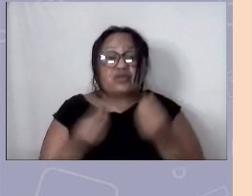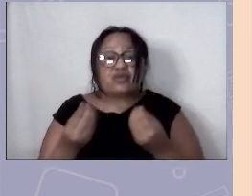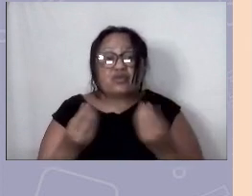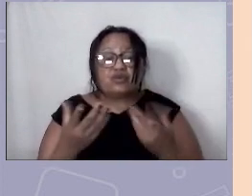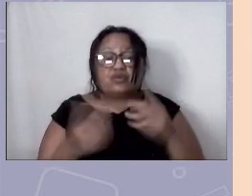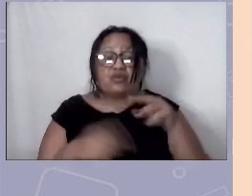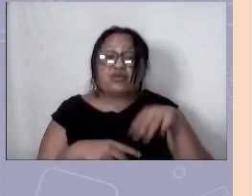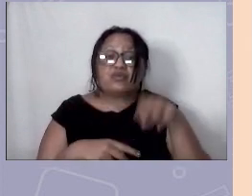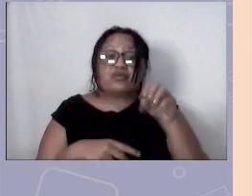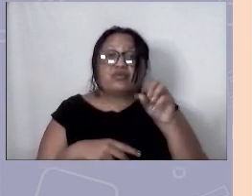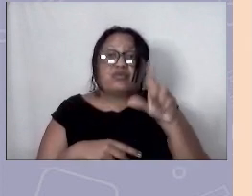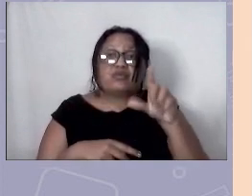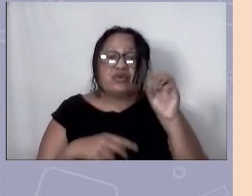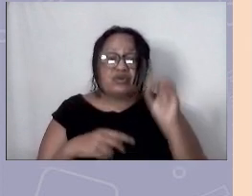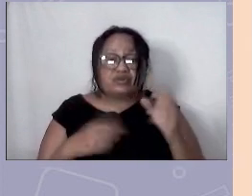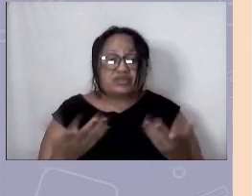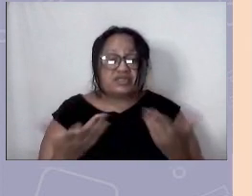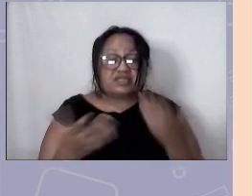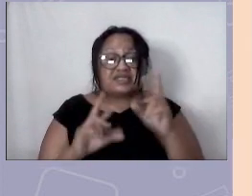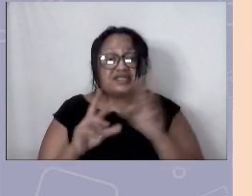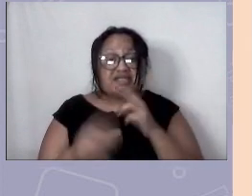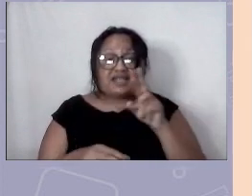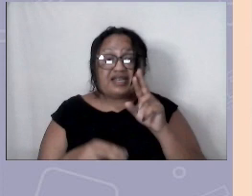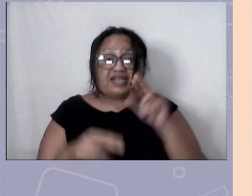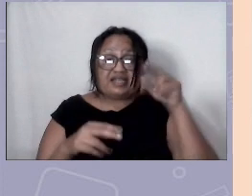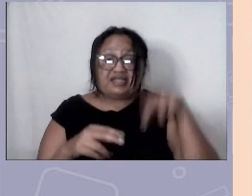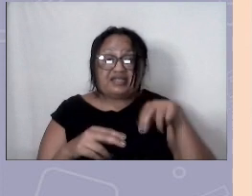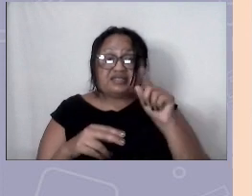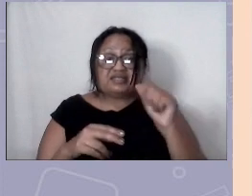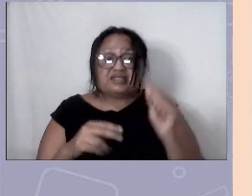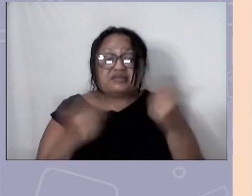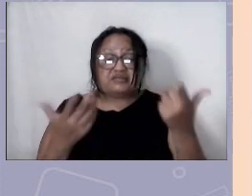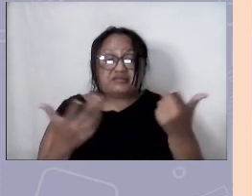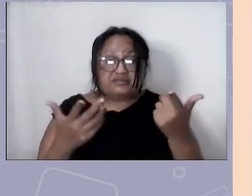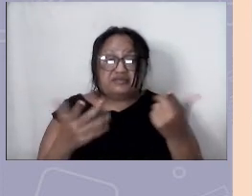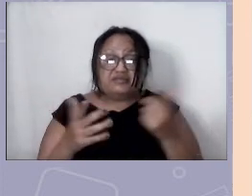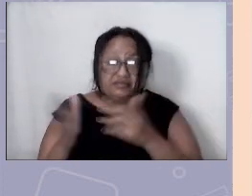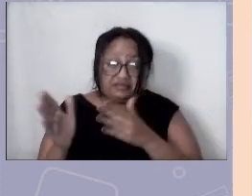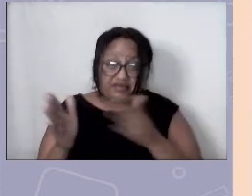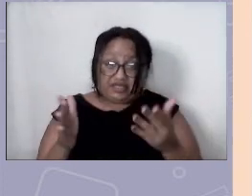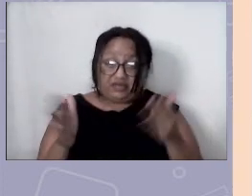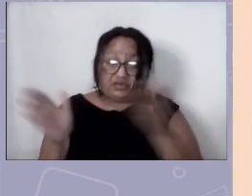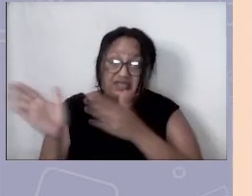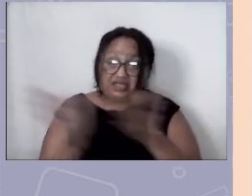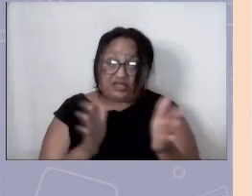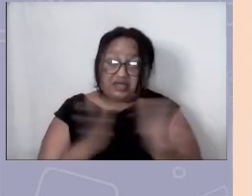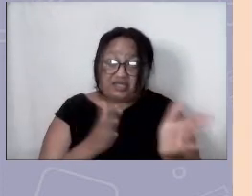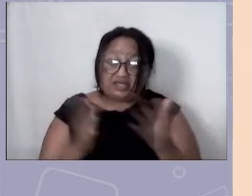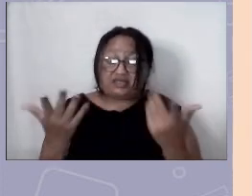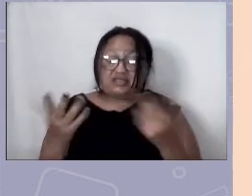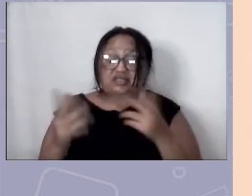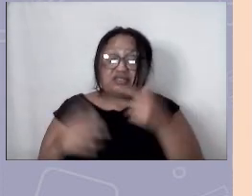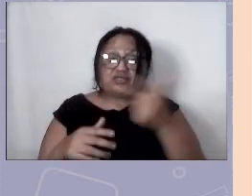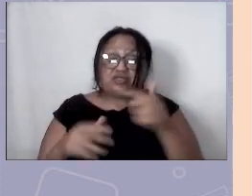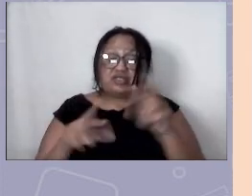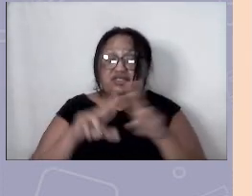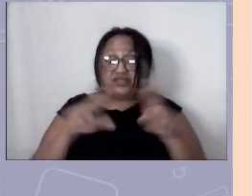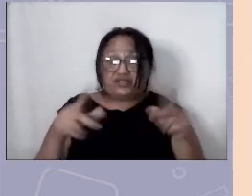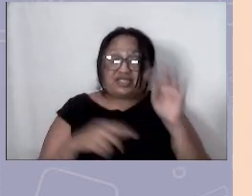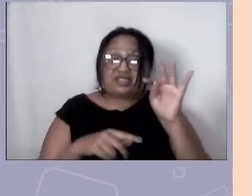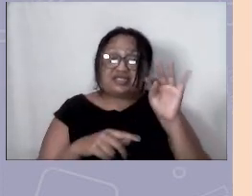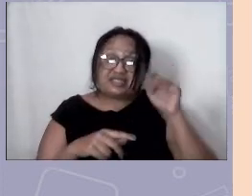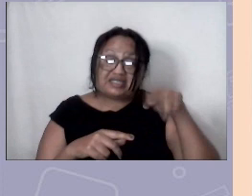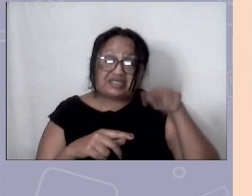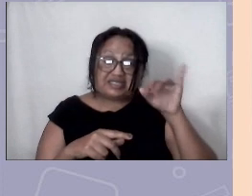esse RNA mensageiro ia ser semelhante ia ser quase igual à sequência 2 a diferença é que no lugar da timina onde tem